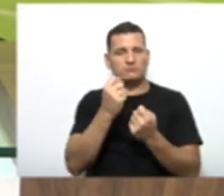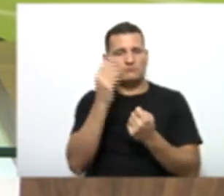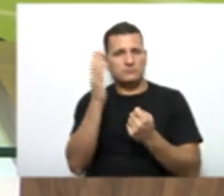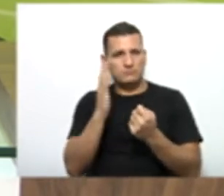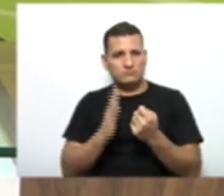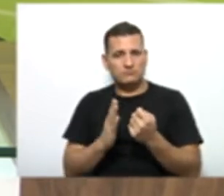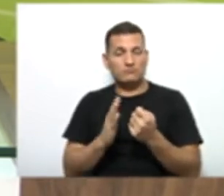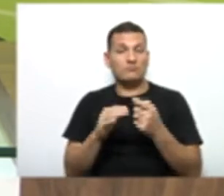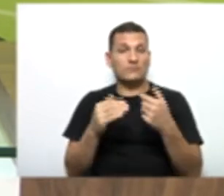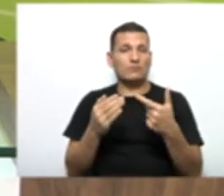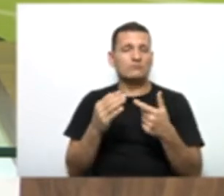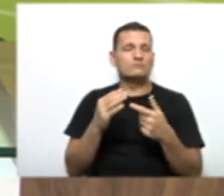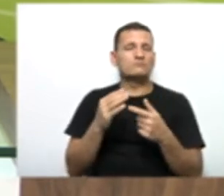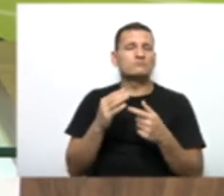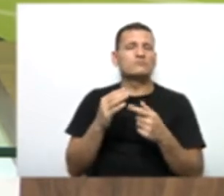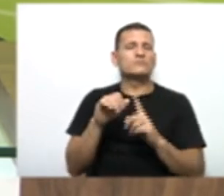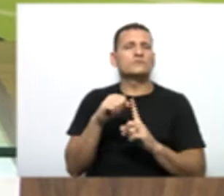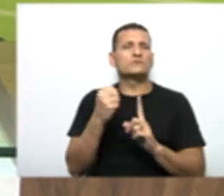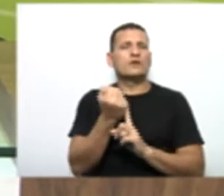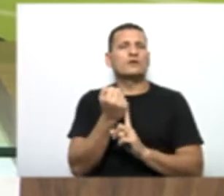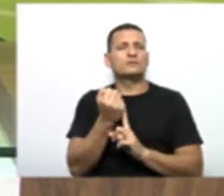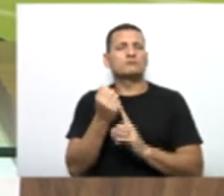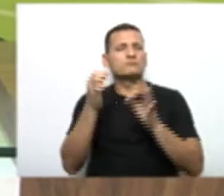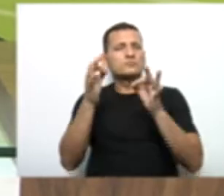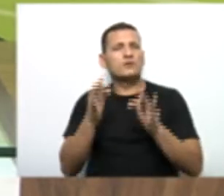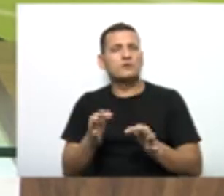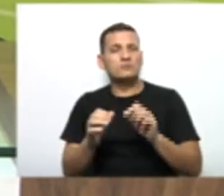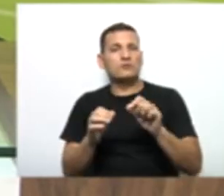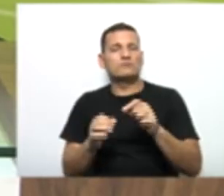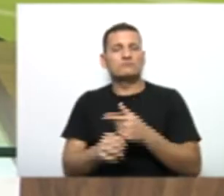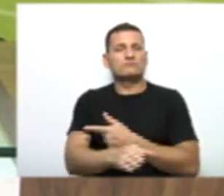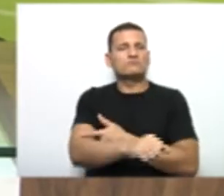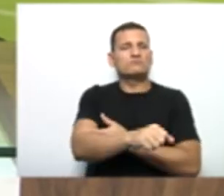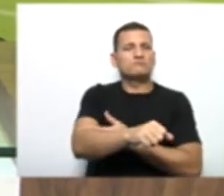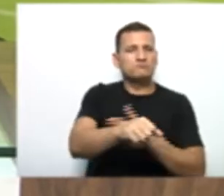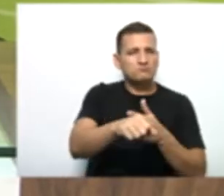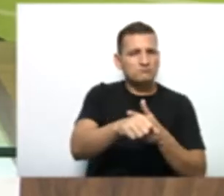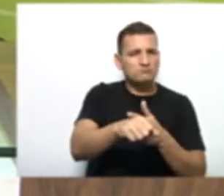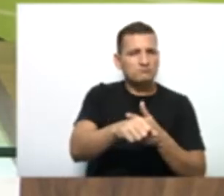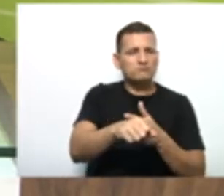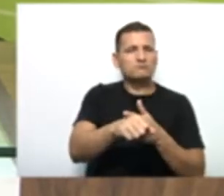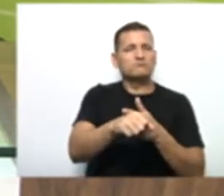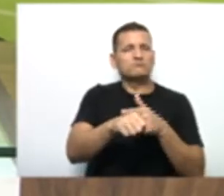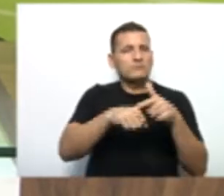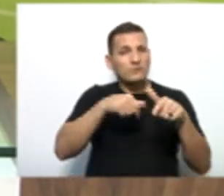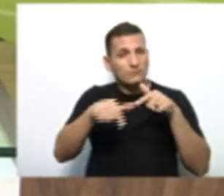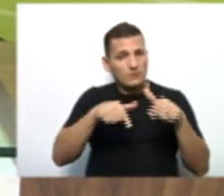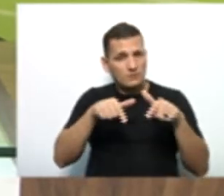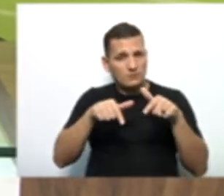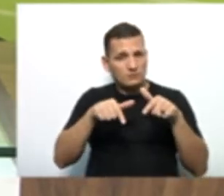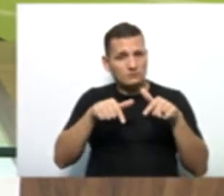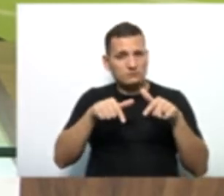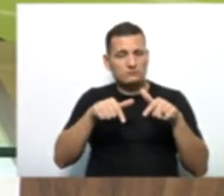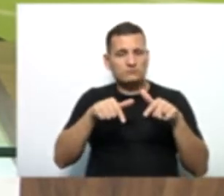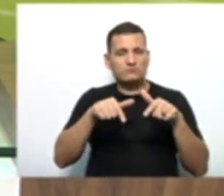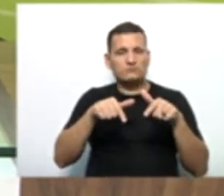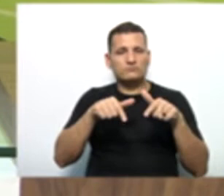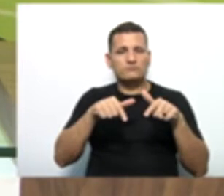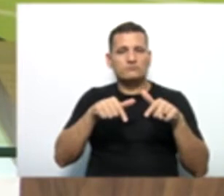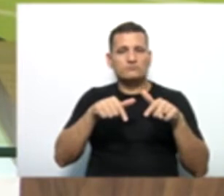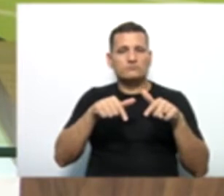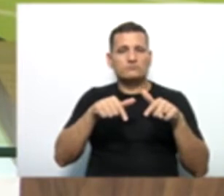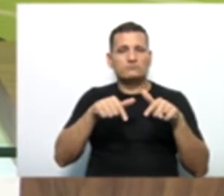desejada, professor Wesley, seria, por exemplo, a honestidade, seria o trabalho, seria